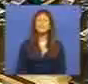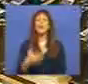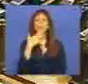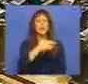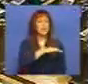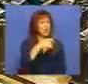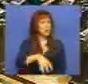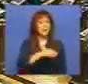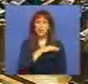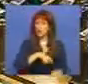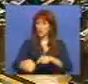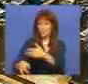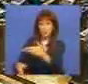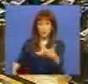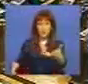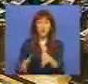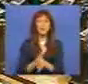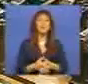Muito obrigado, Sr. Presidente. Senhores deputados,